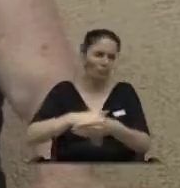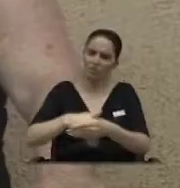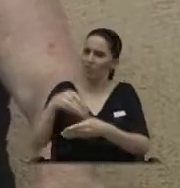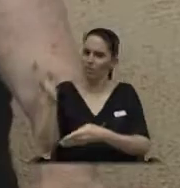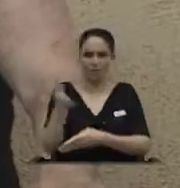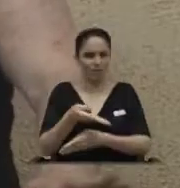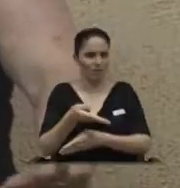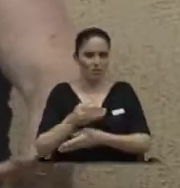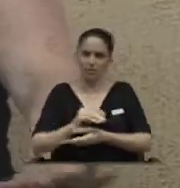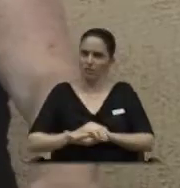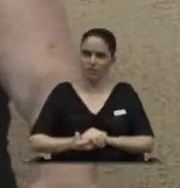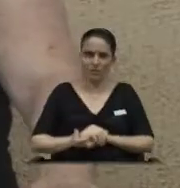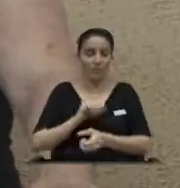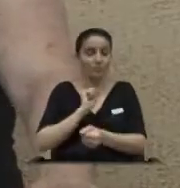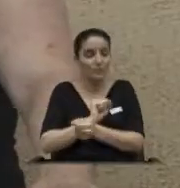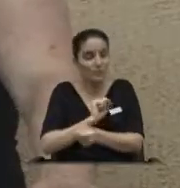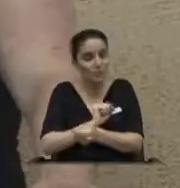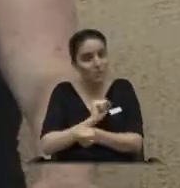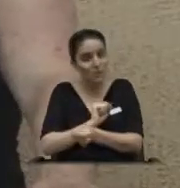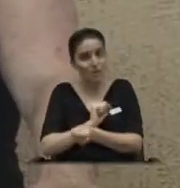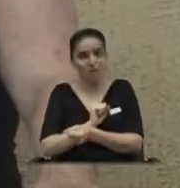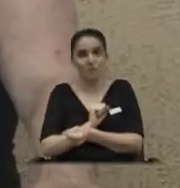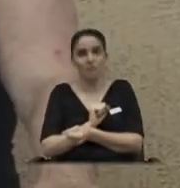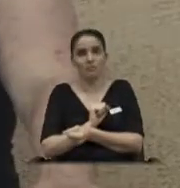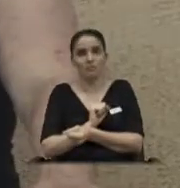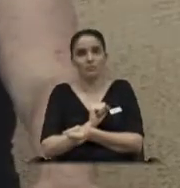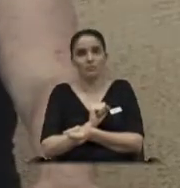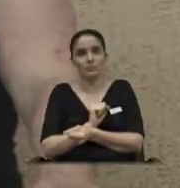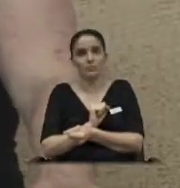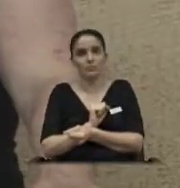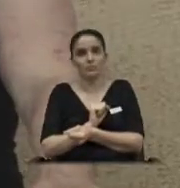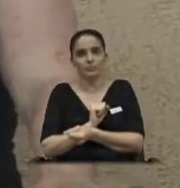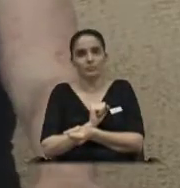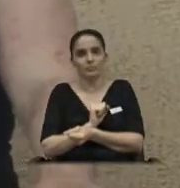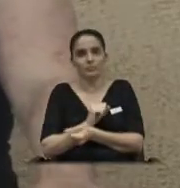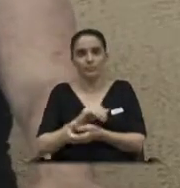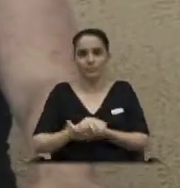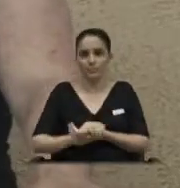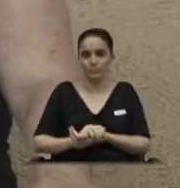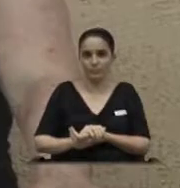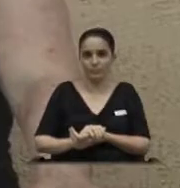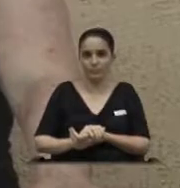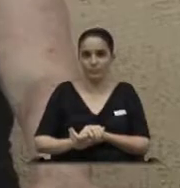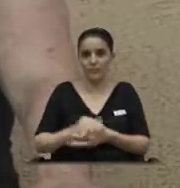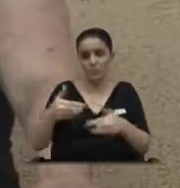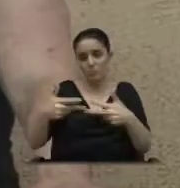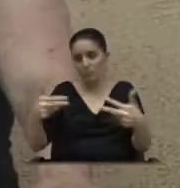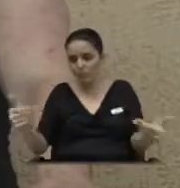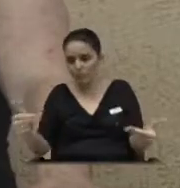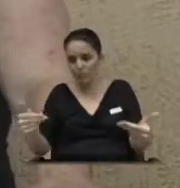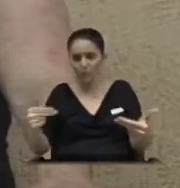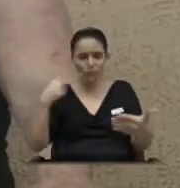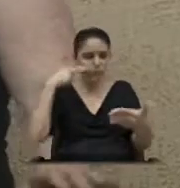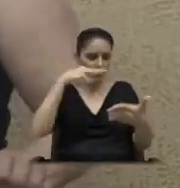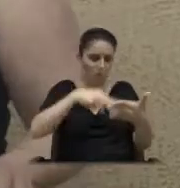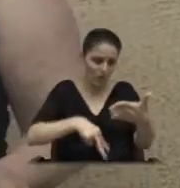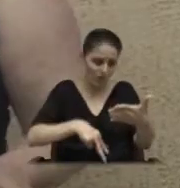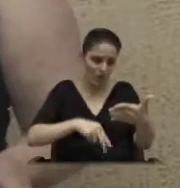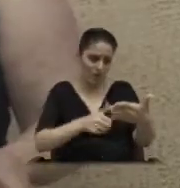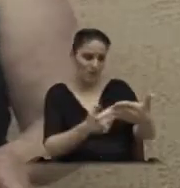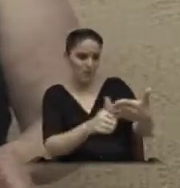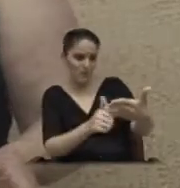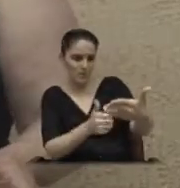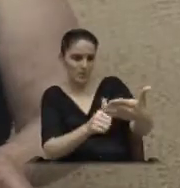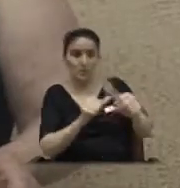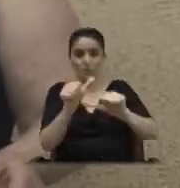agora, aguardar um pouco mais, para que algumas situações sejam revistas. Inclusive, eu fiz